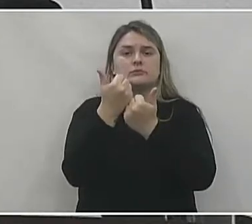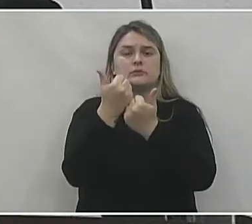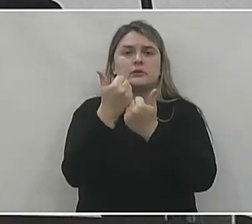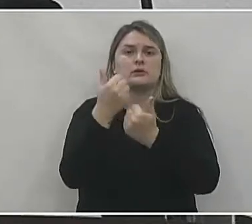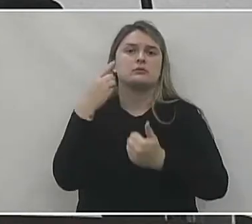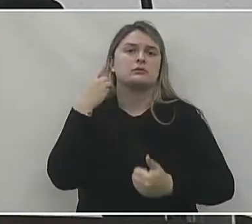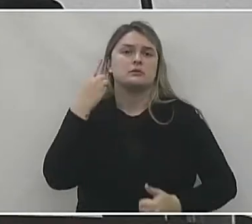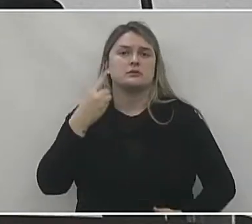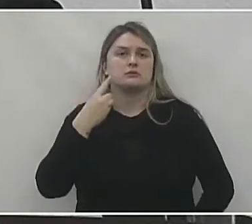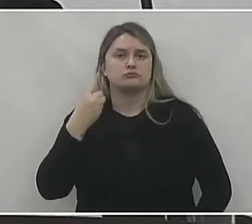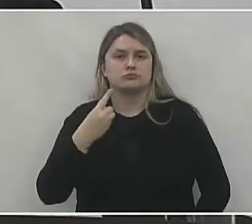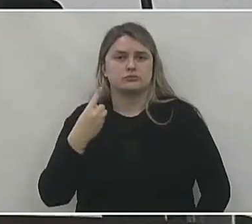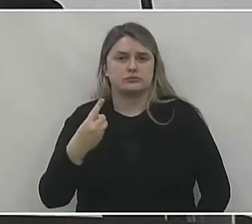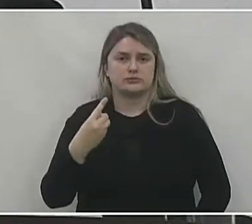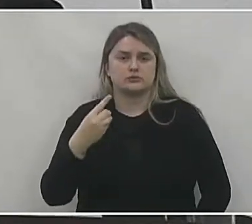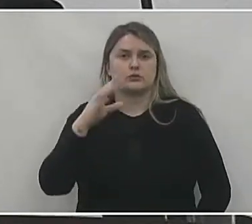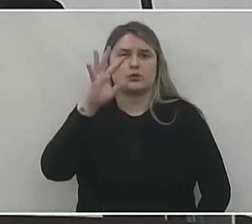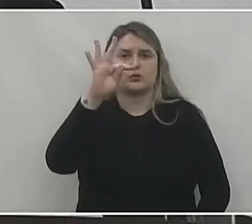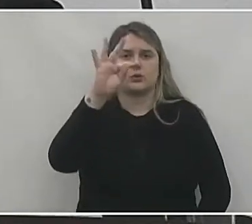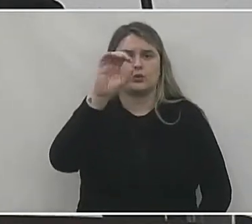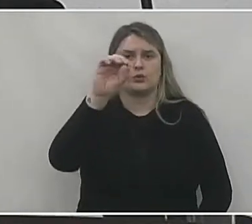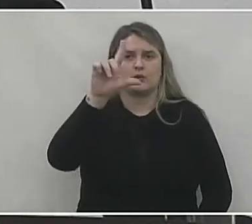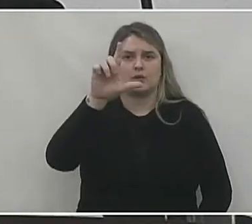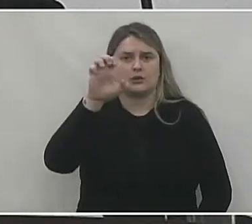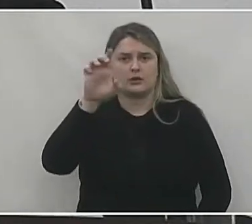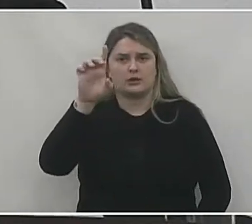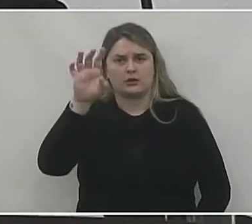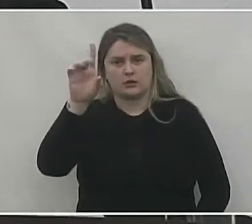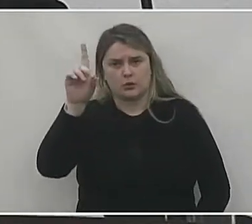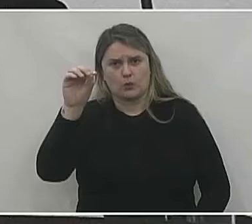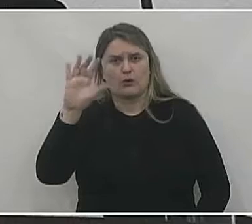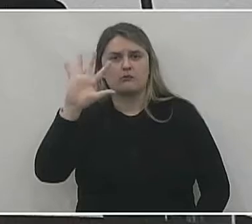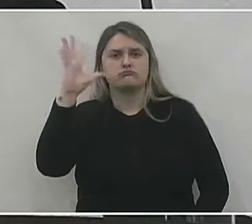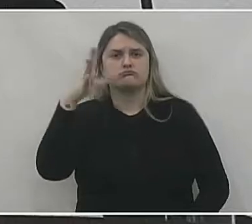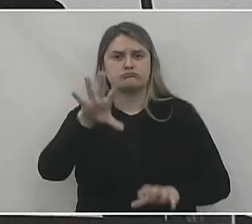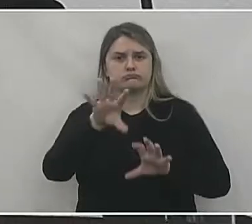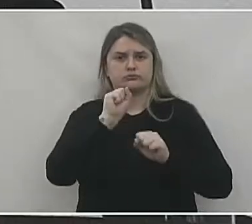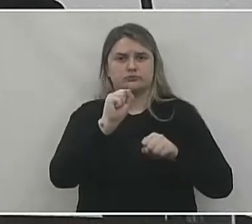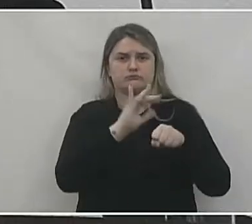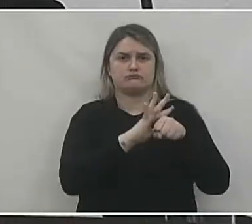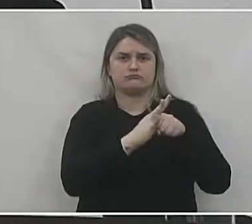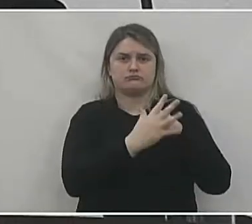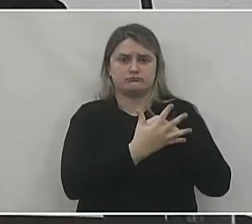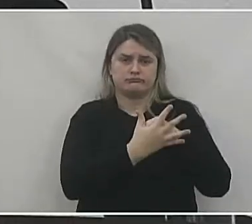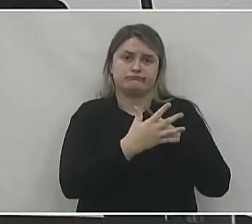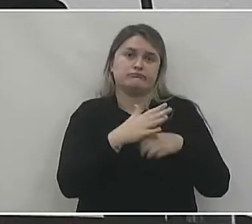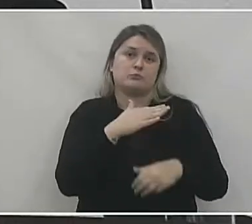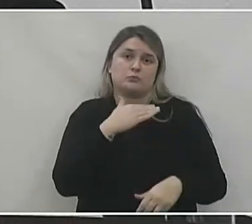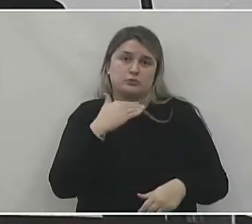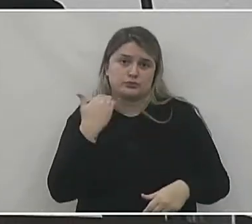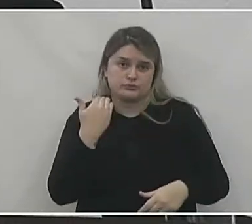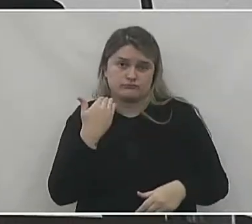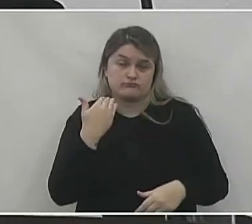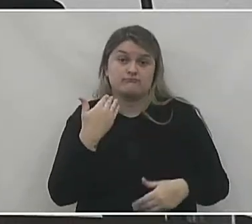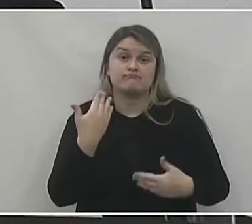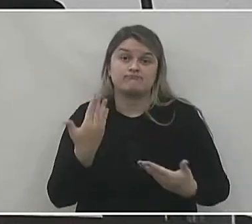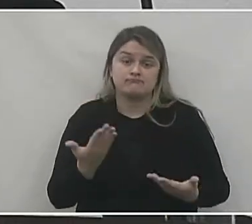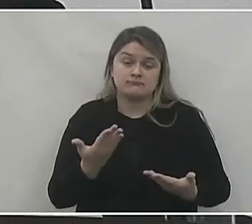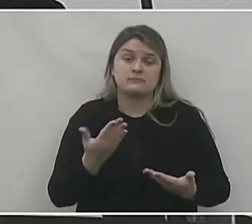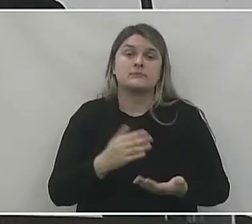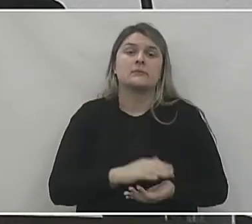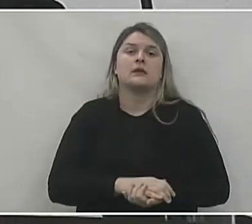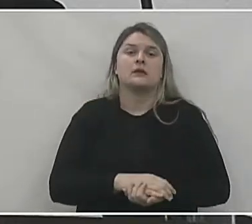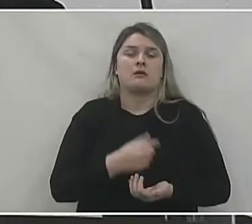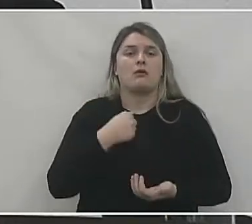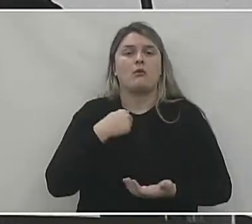O deputado de Toledo teve o problema do coronavírus e veio a falecer. E nós